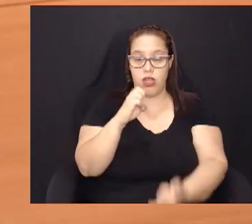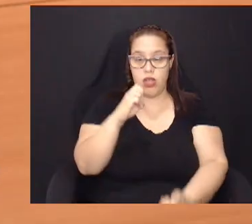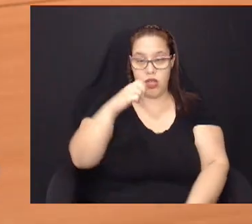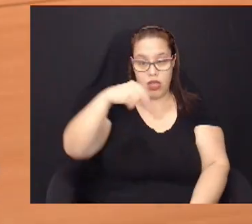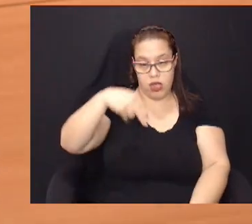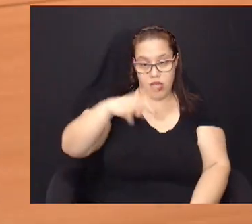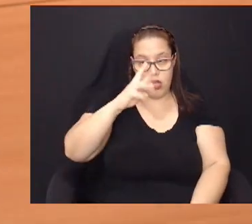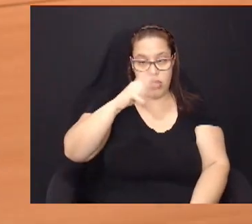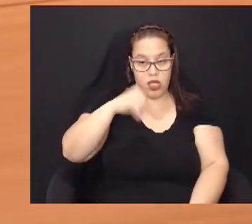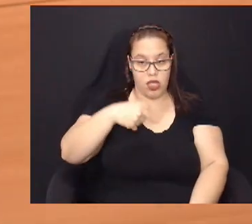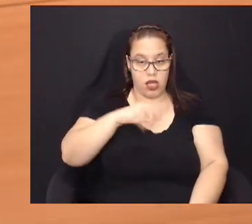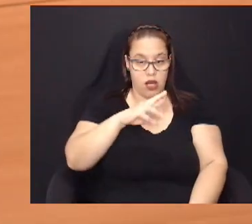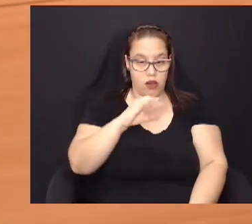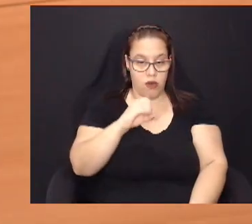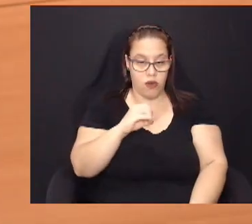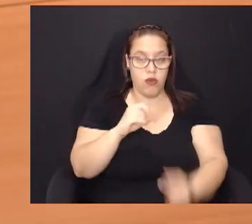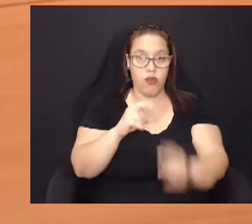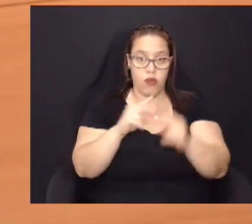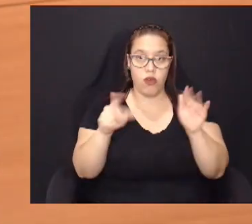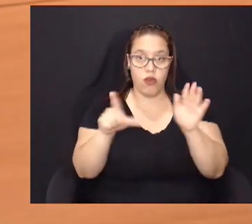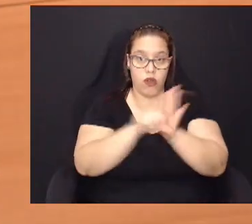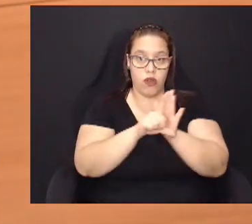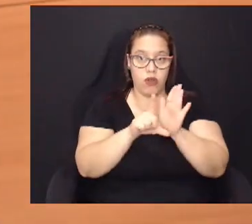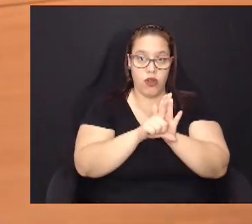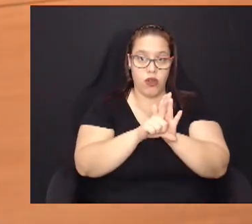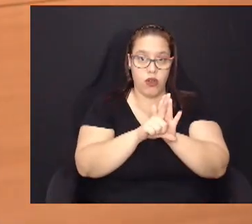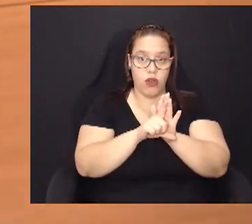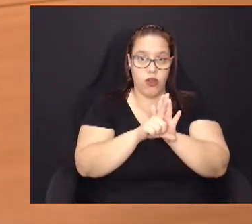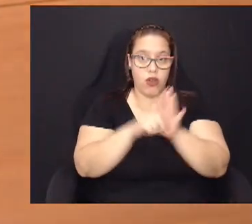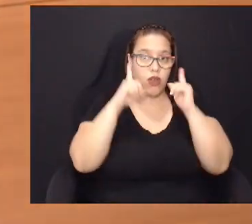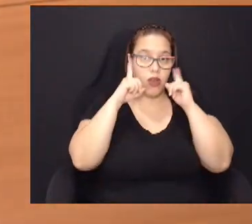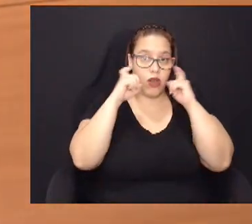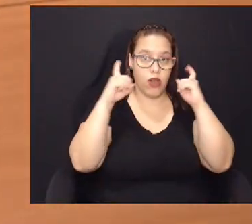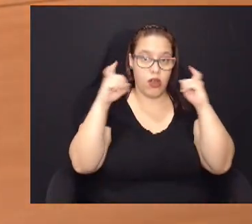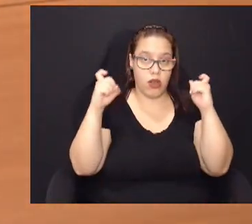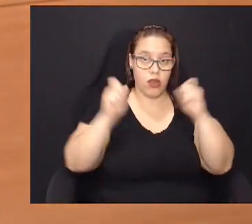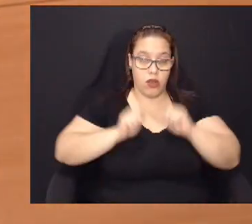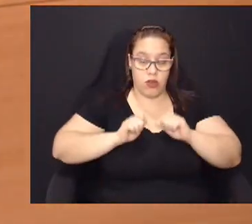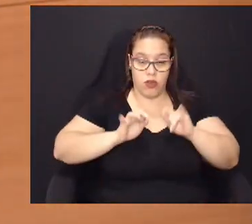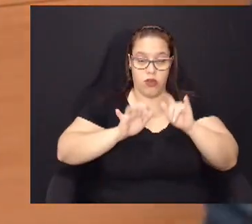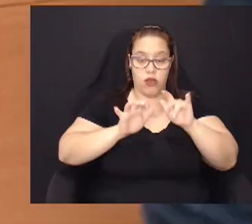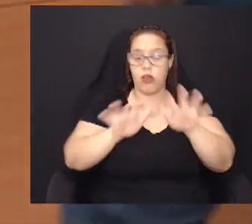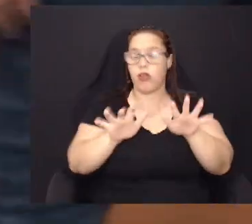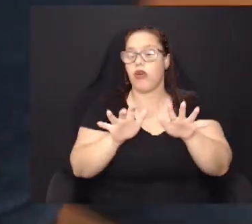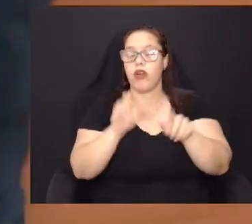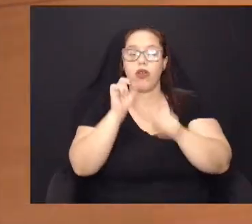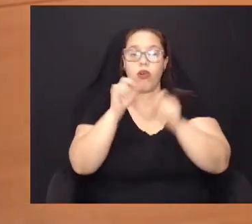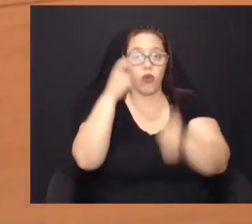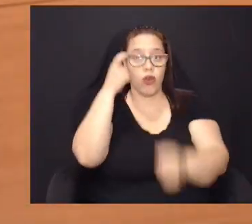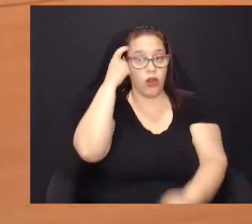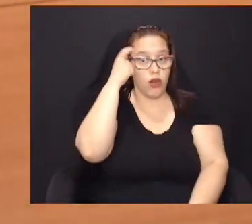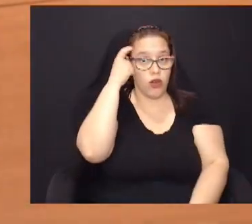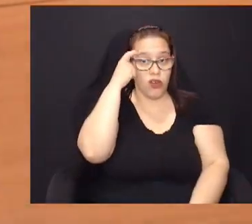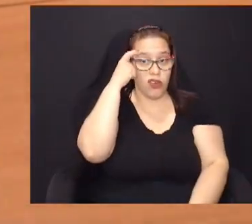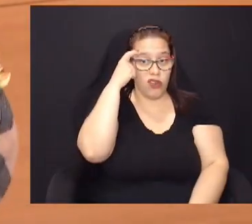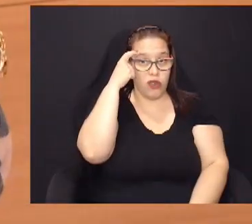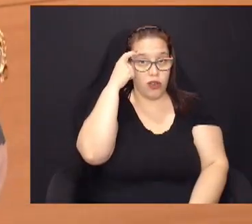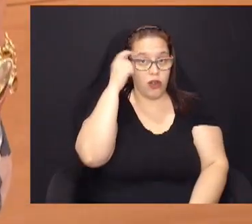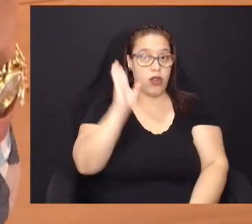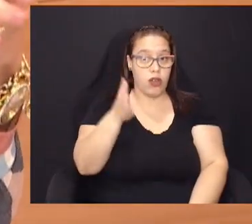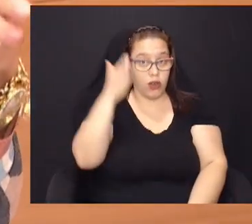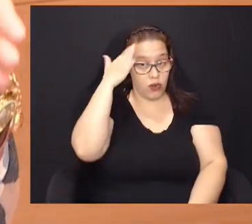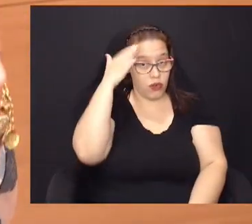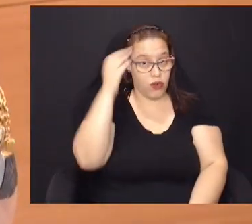lei de usocupação do solo é qualquer ruído que possa ser propagado. Então, o que a gente pensou? Se a gente já sabe,